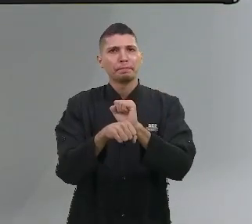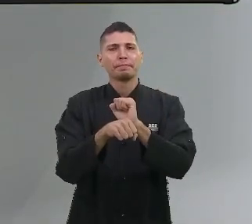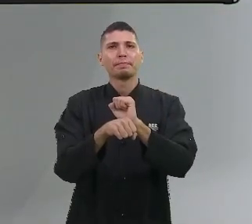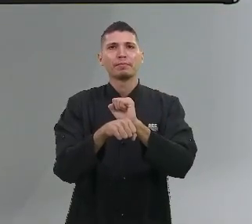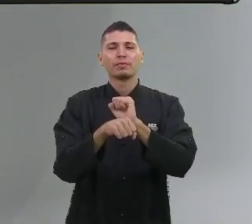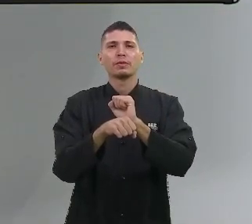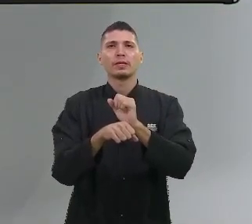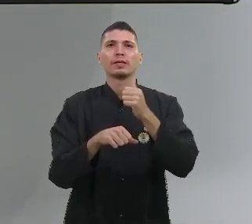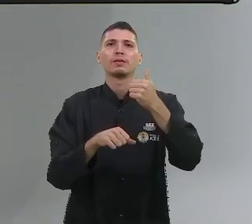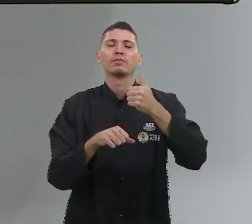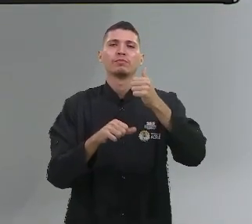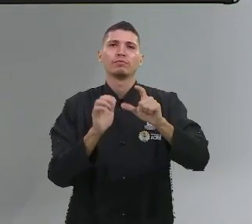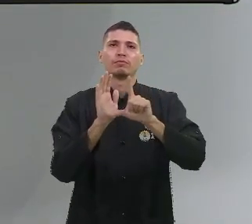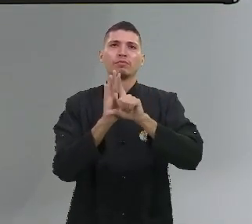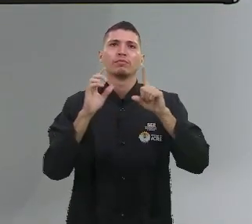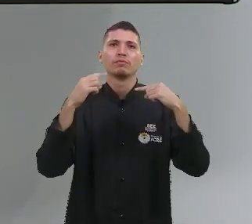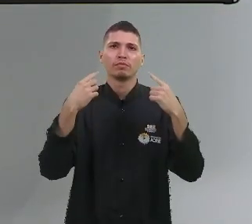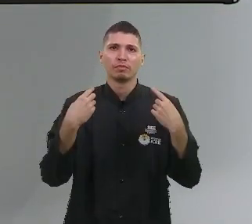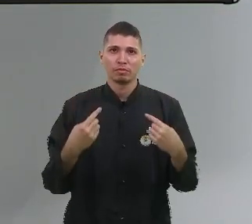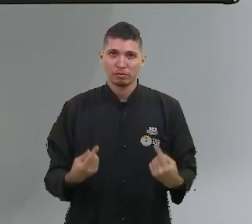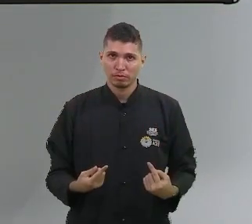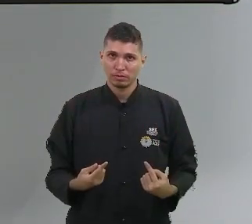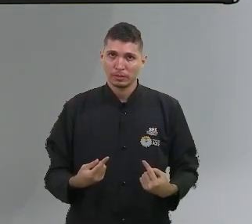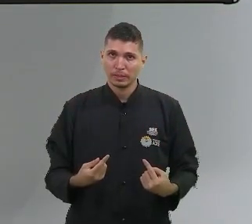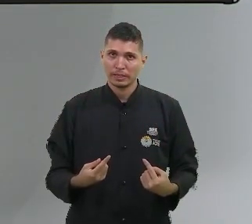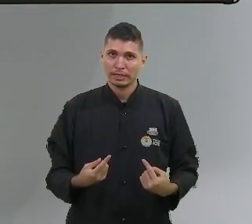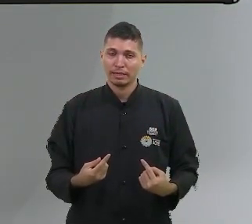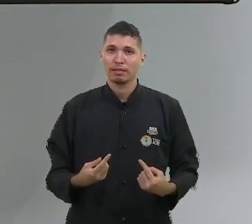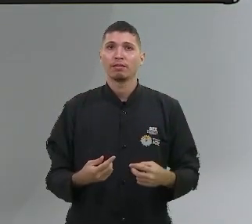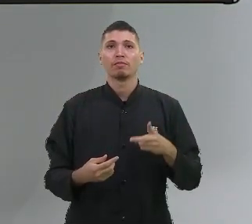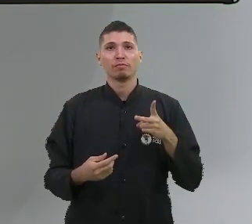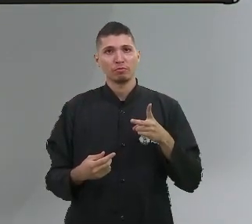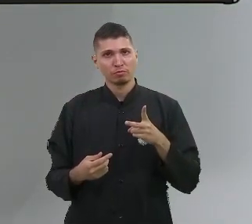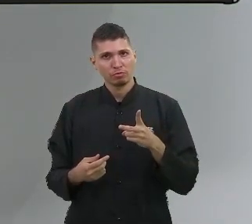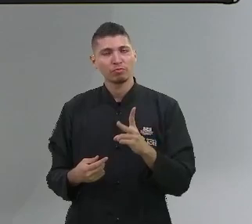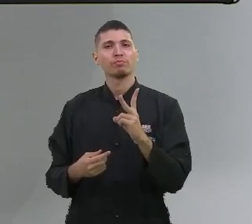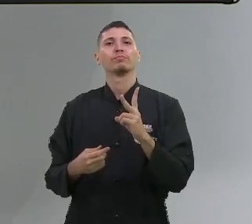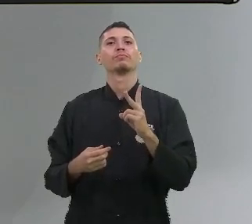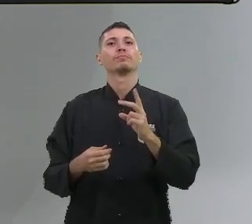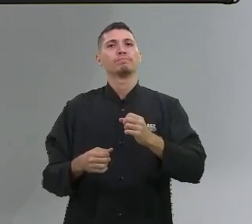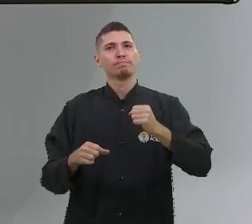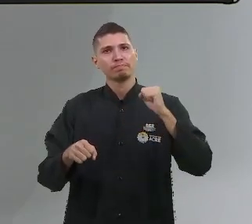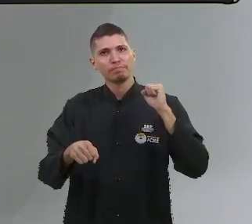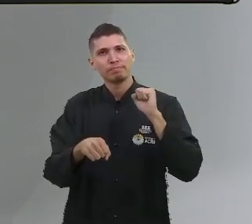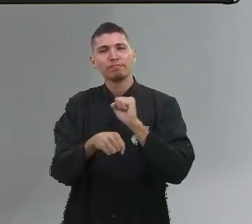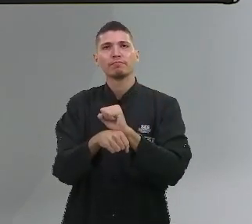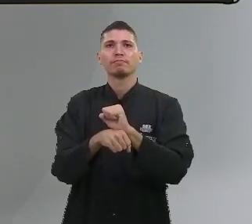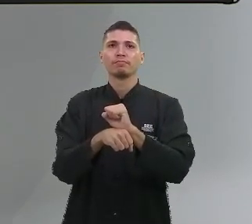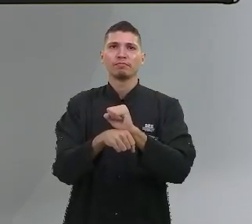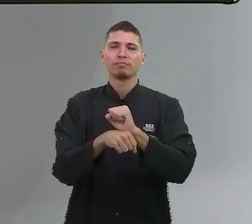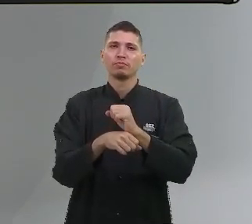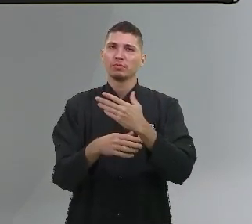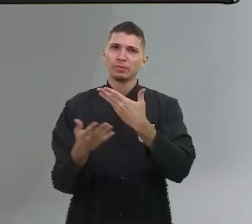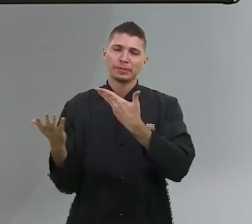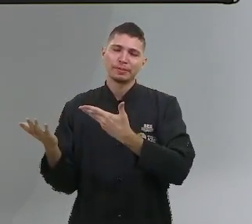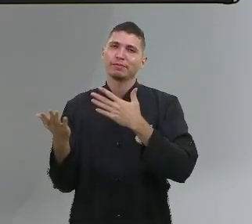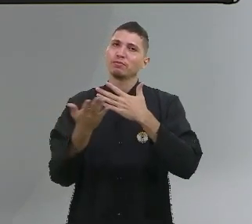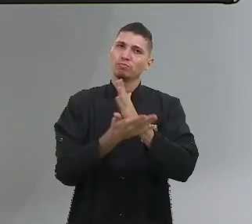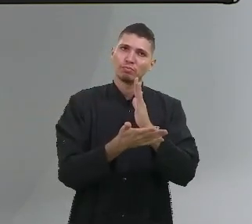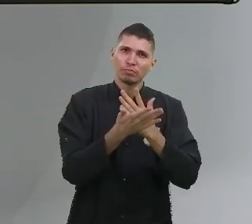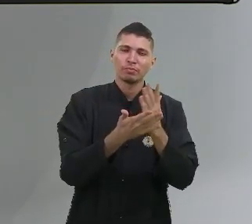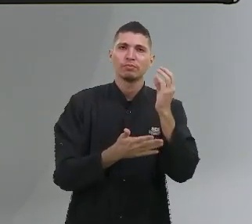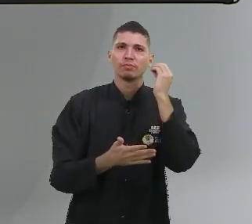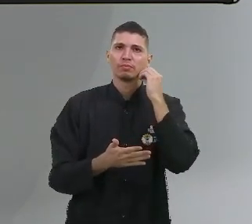lei de Newton, a tendência dela é o quê? É permanecer em repouso. Tá bom? Então, são alguns experimentos que a gente pode